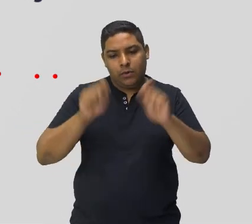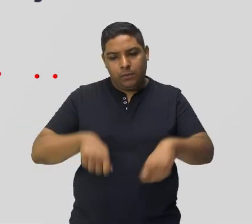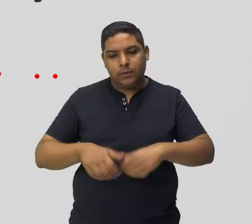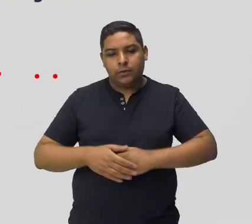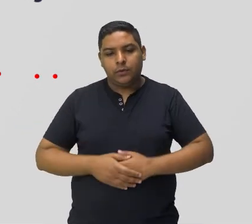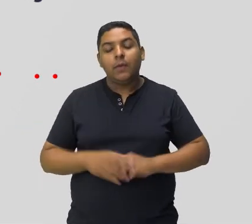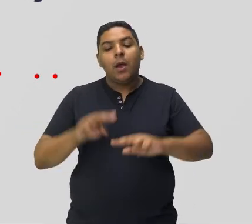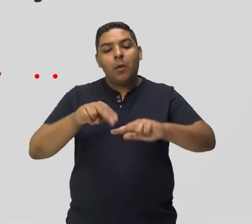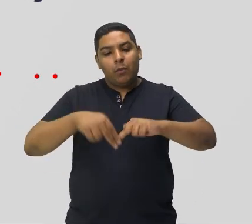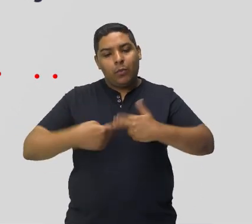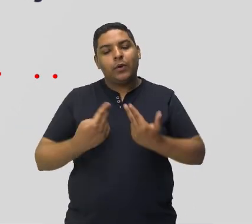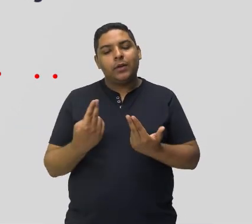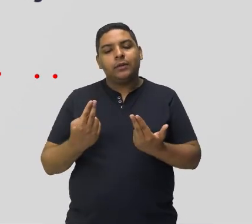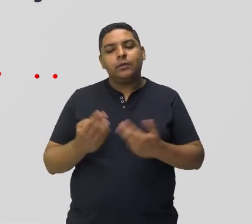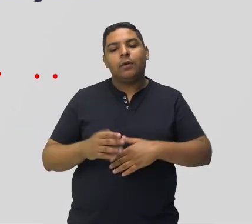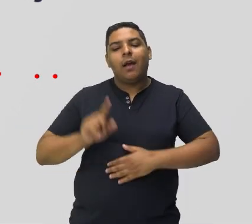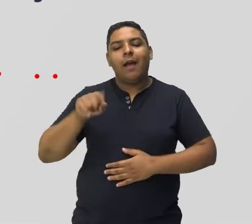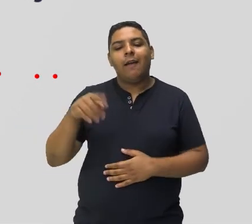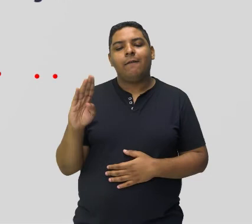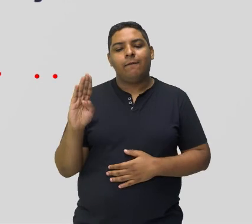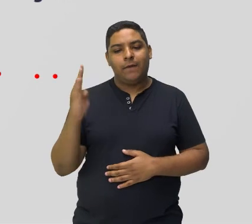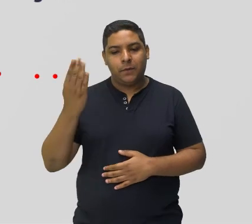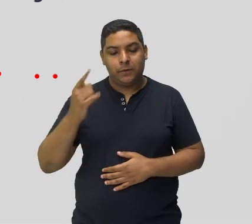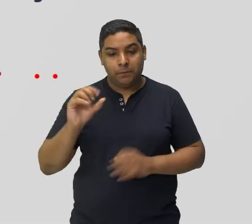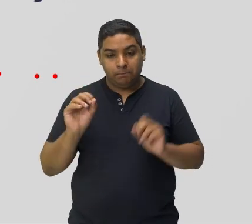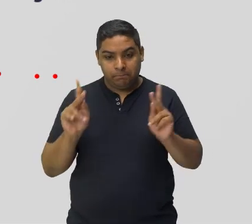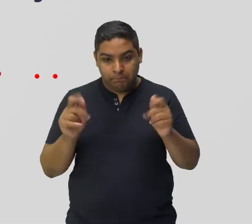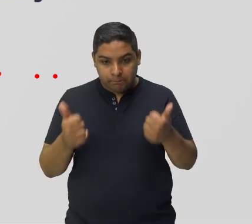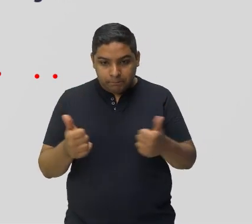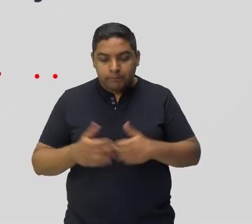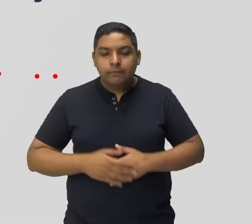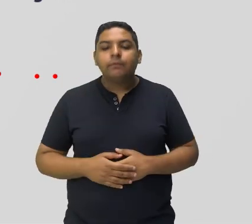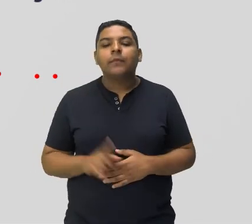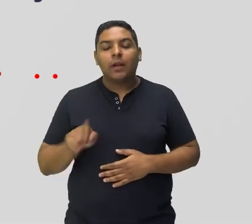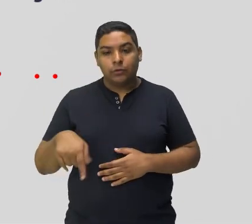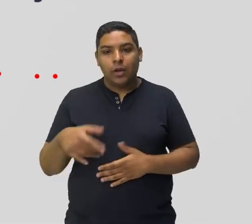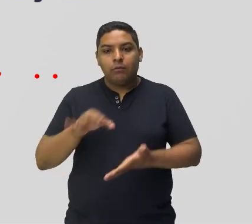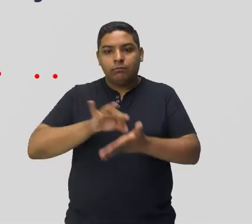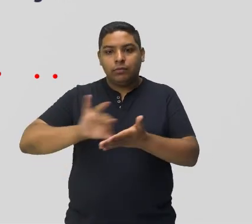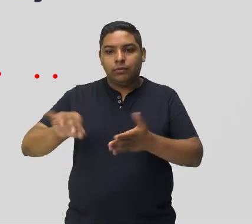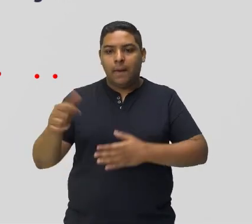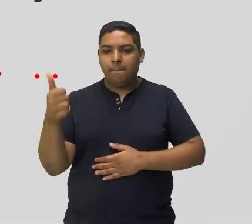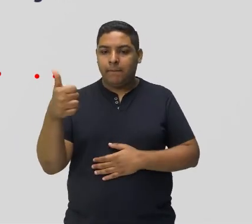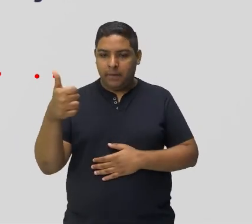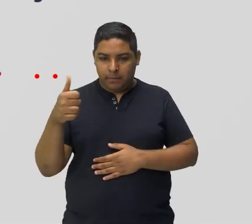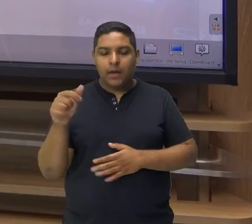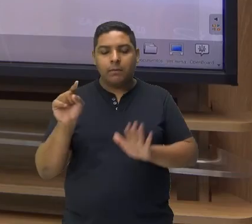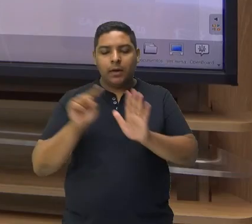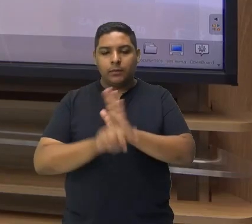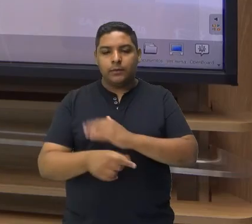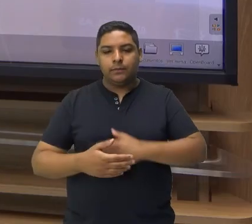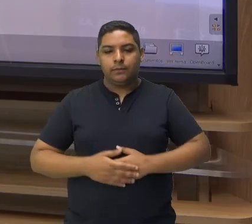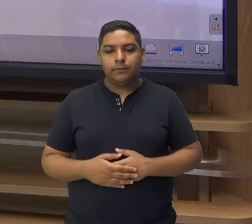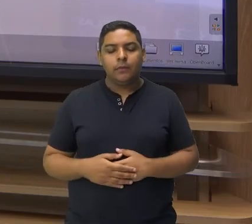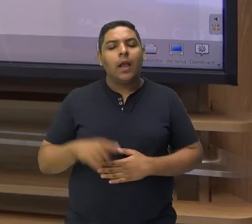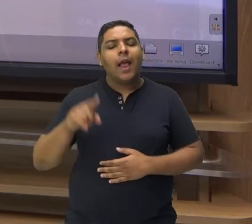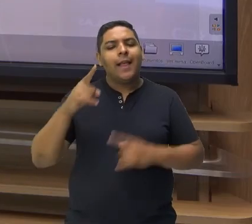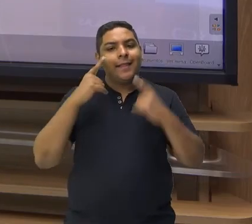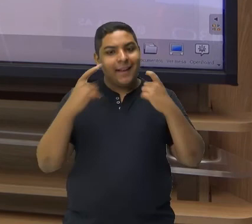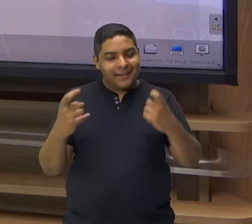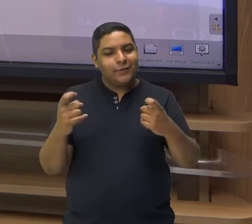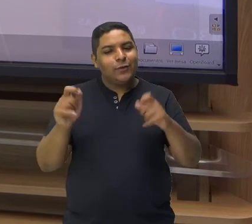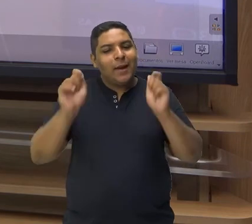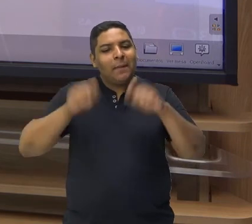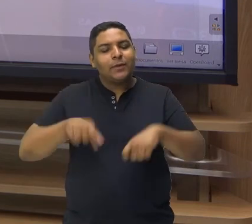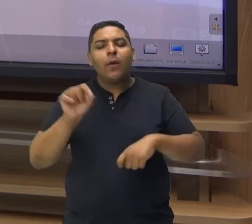daqui é falso também. Então, tá aí, corrigimos a nossa primeira questão. Olha só uma coisa interessante dos capacitores,